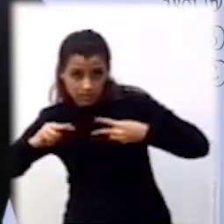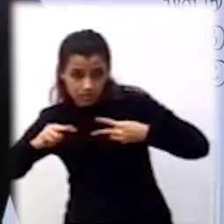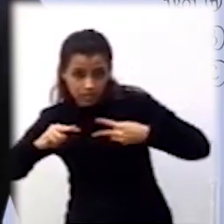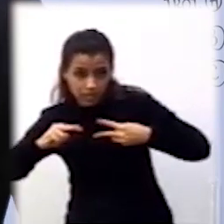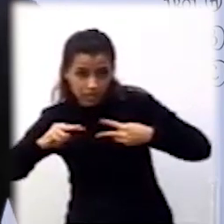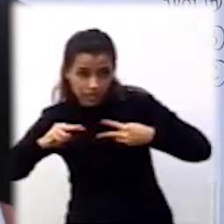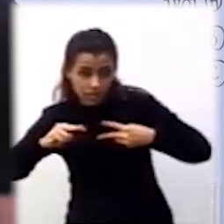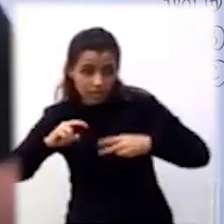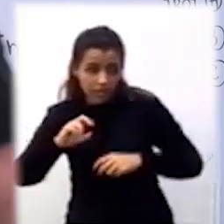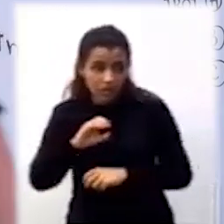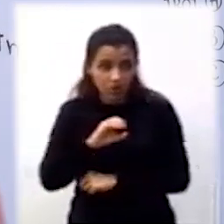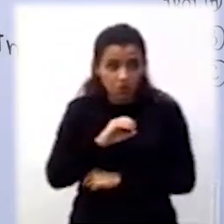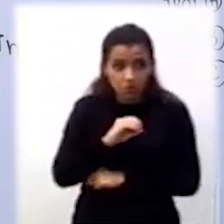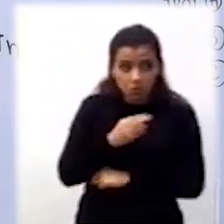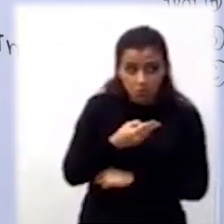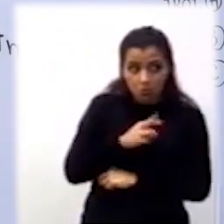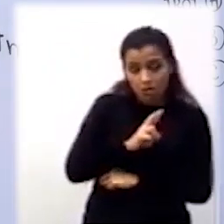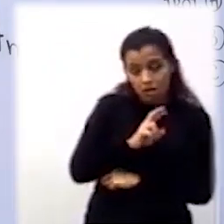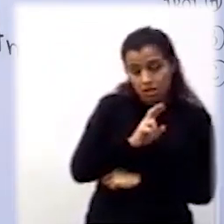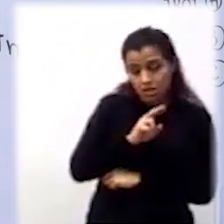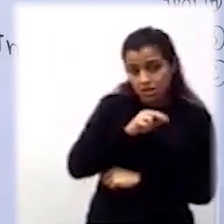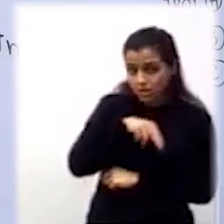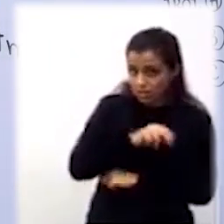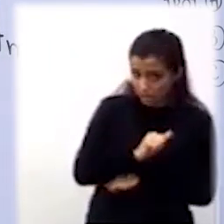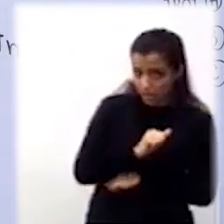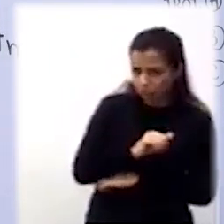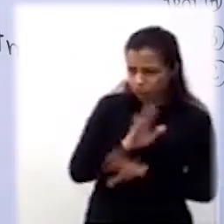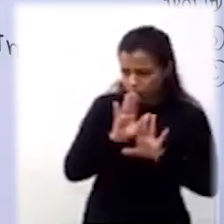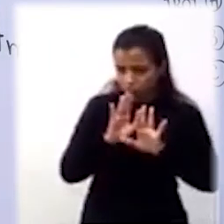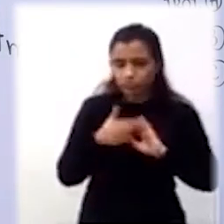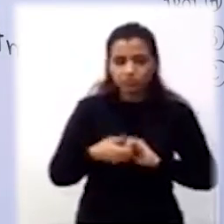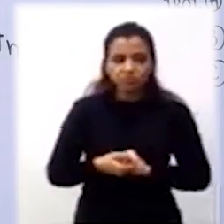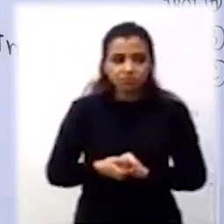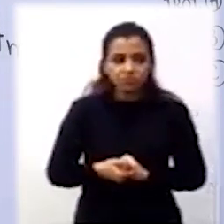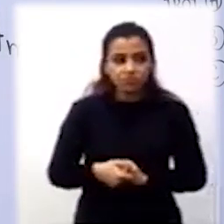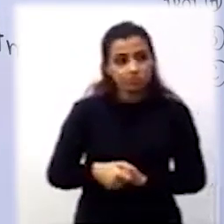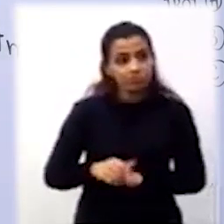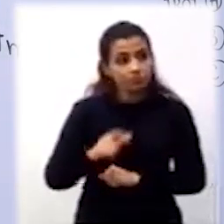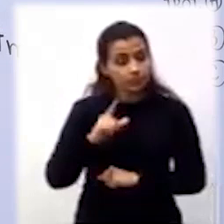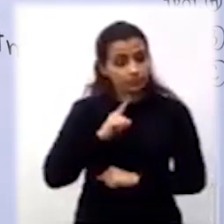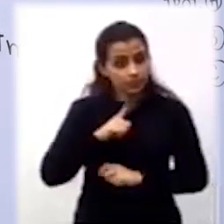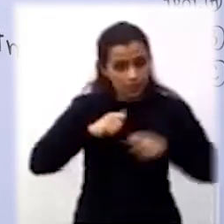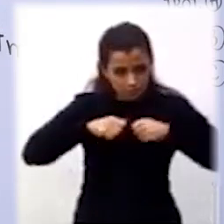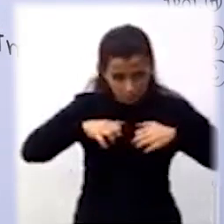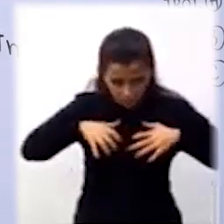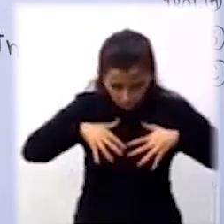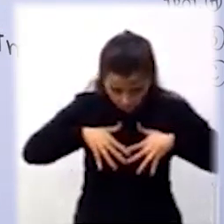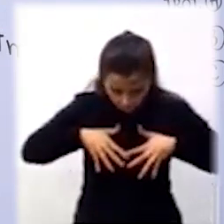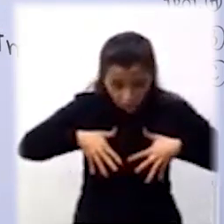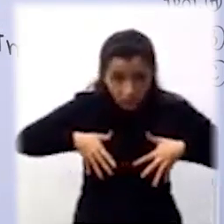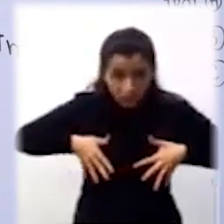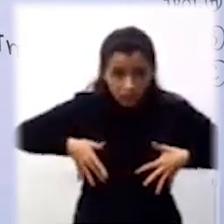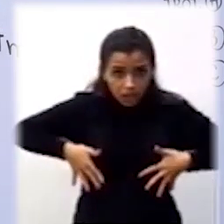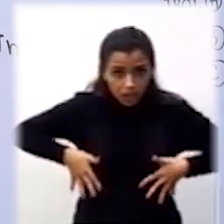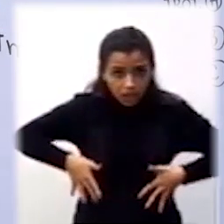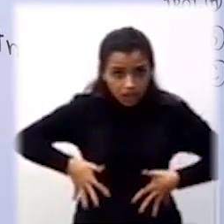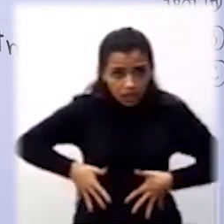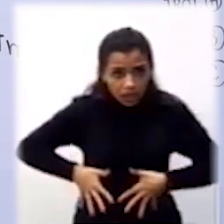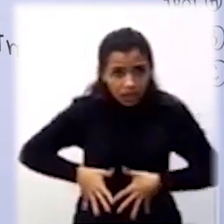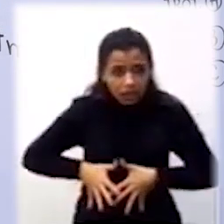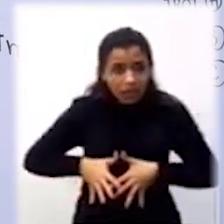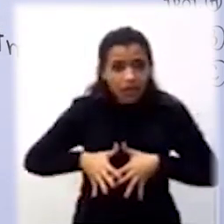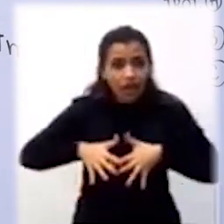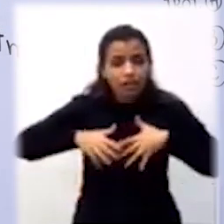causador da Covid-19 é RNA, mas tudo bem. Ele vai injetar e ele pode replicar e começar